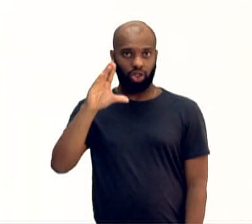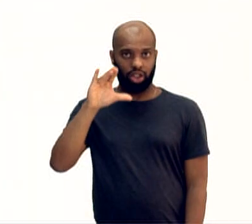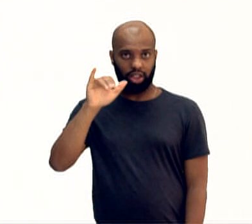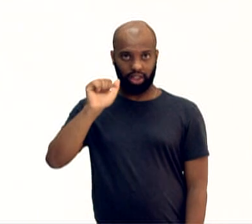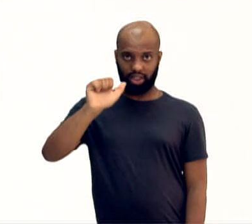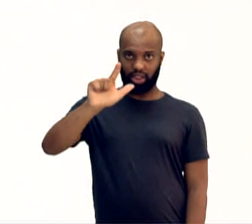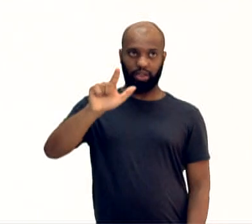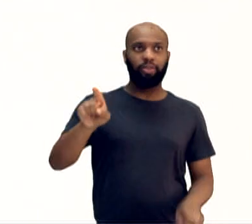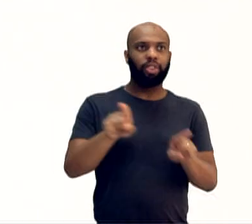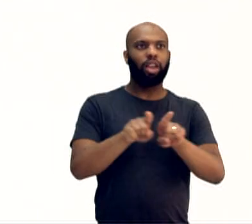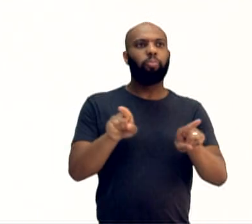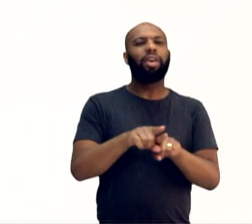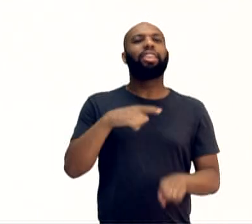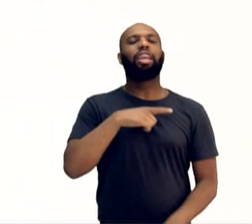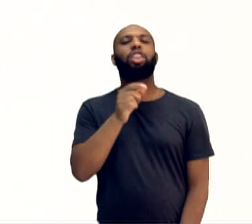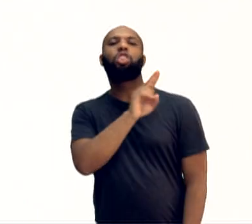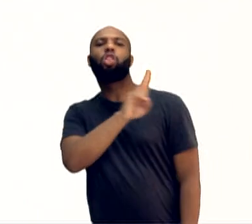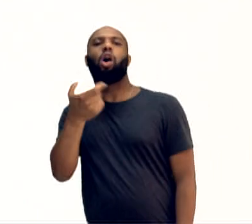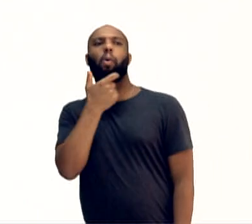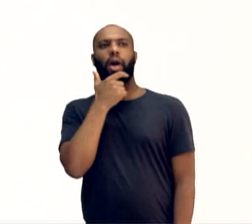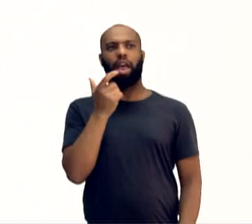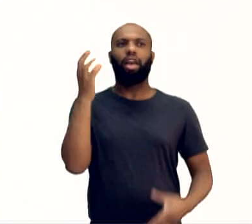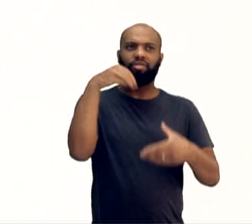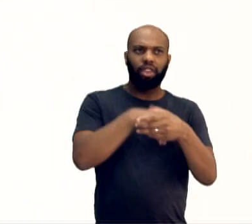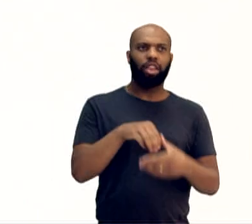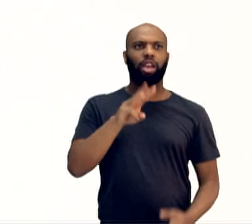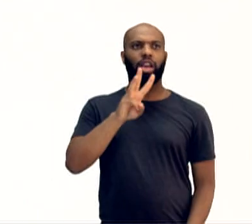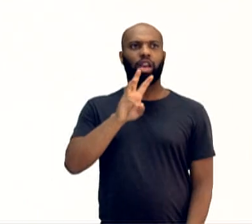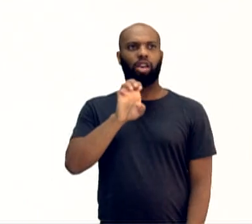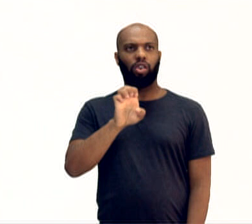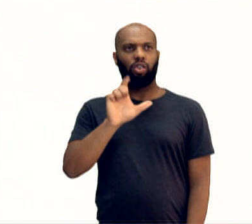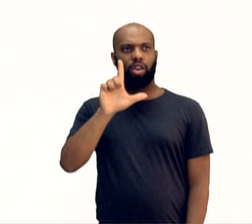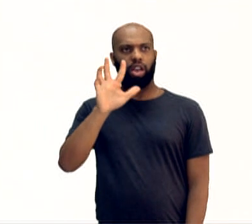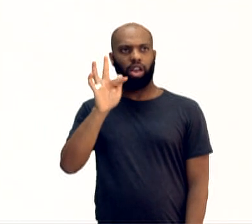State. Como ele surge dentro de um princípio, né,